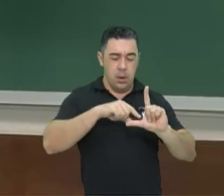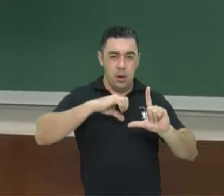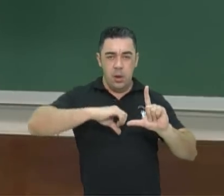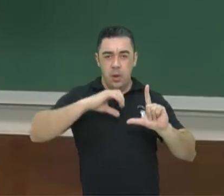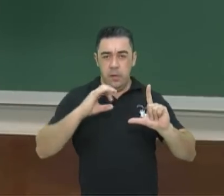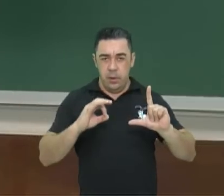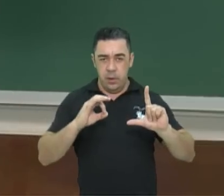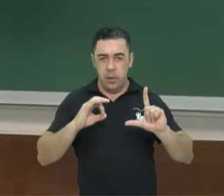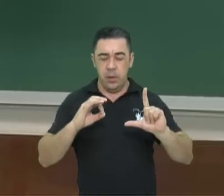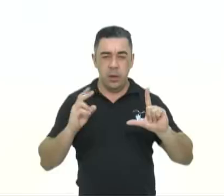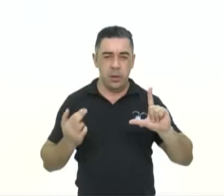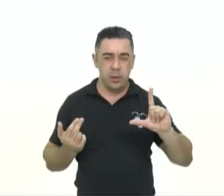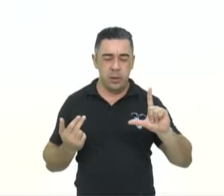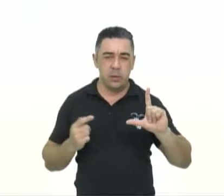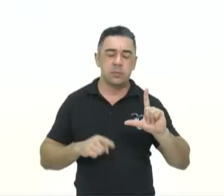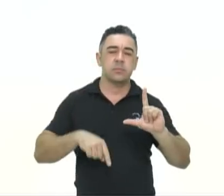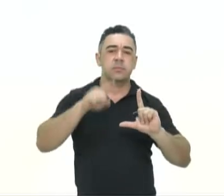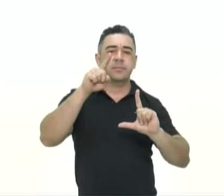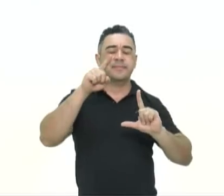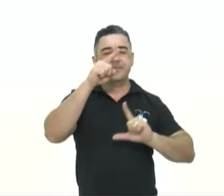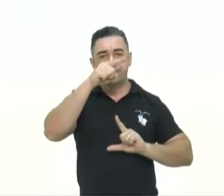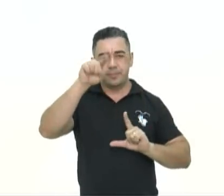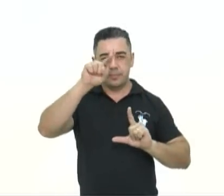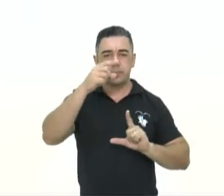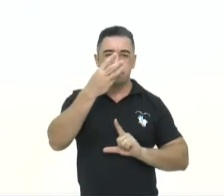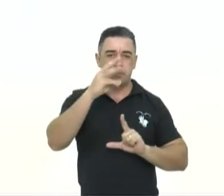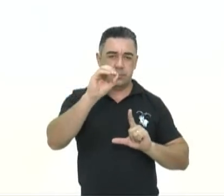graus, iguais, e aquele ângulo de